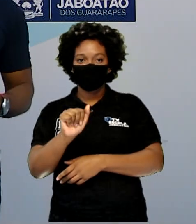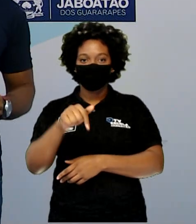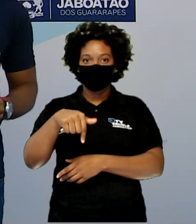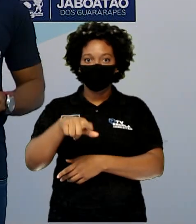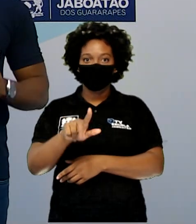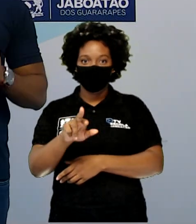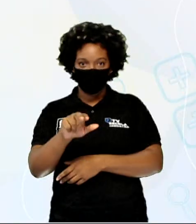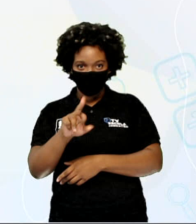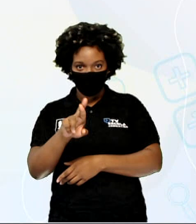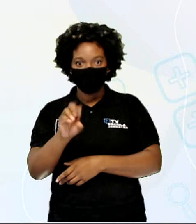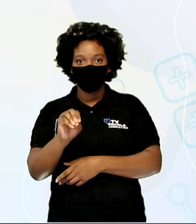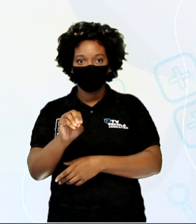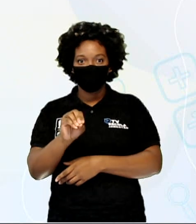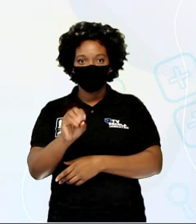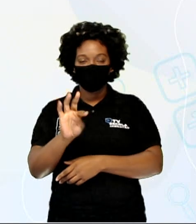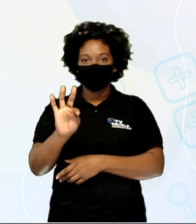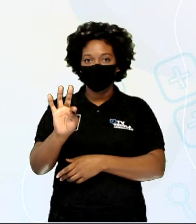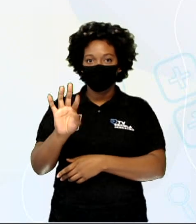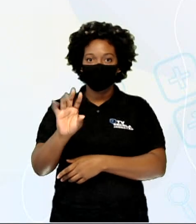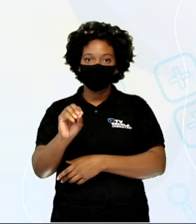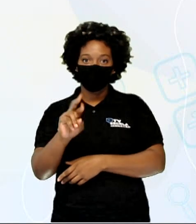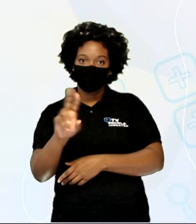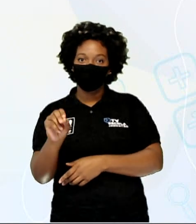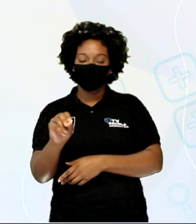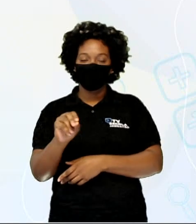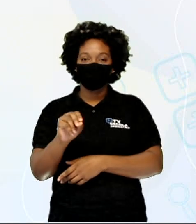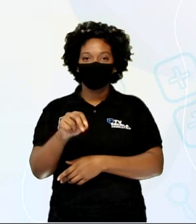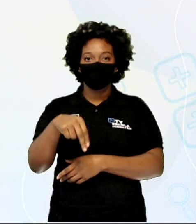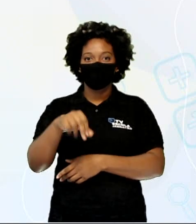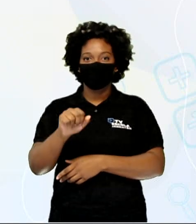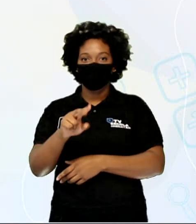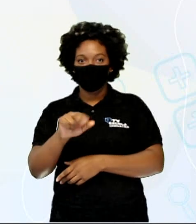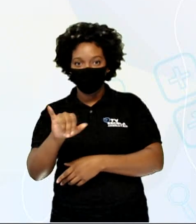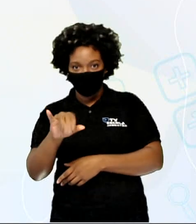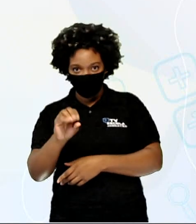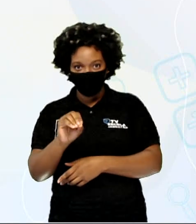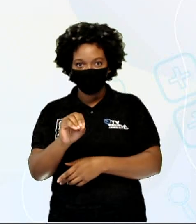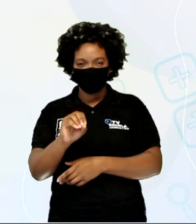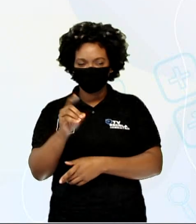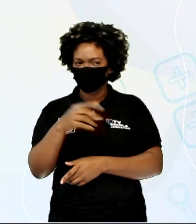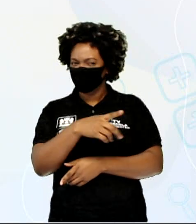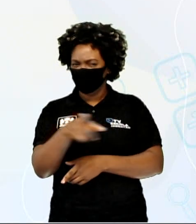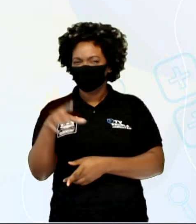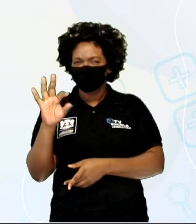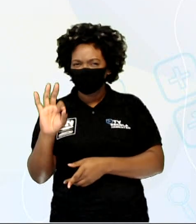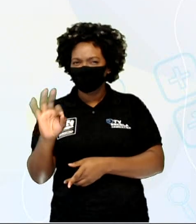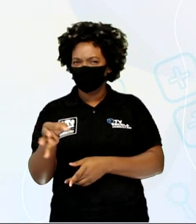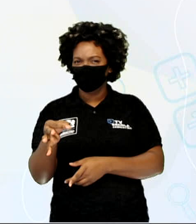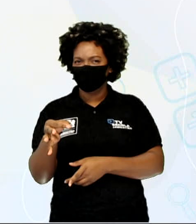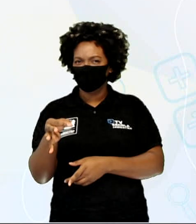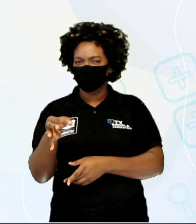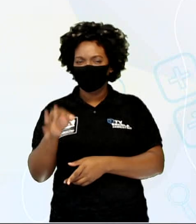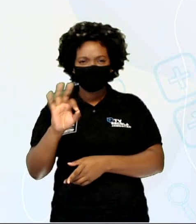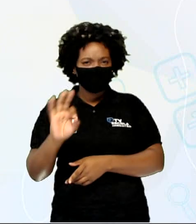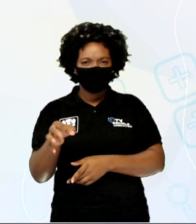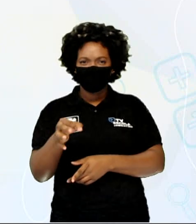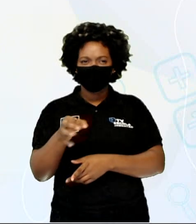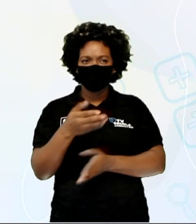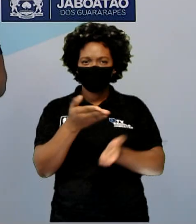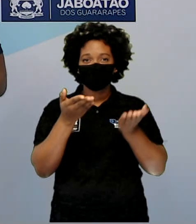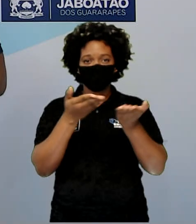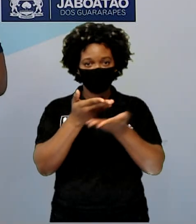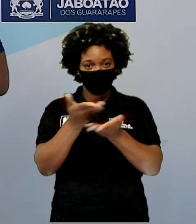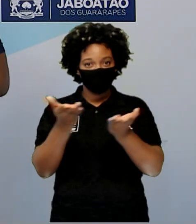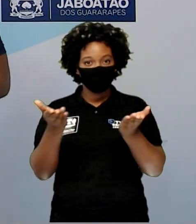touro e novio. Pois é, vejam aí se vocês acertaram. Não necessariamente tem que ser essas palavras, poderiam